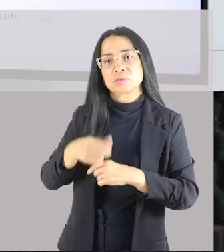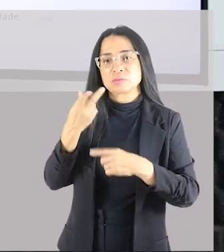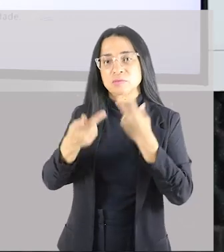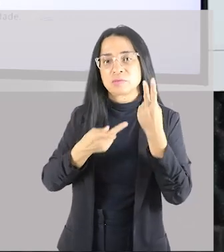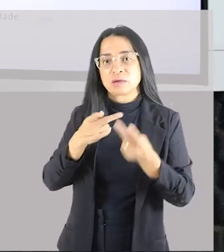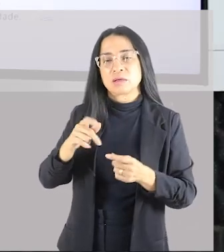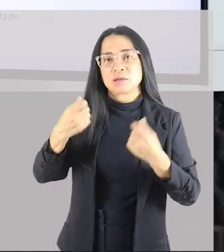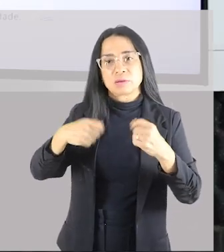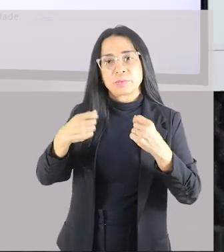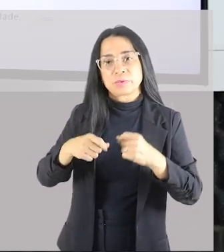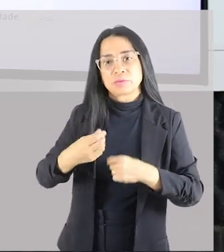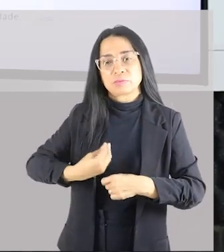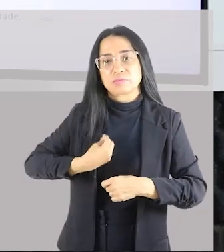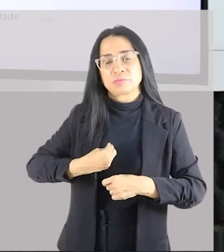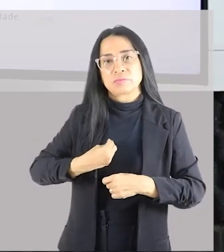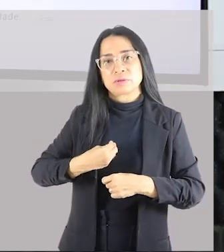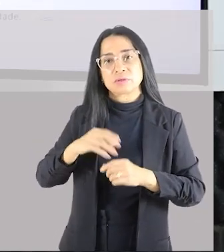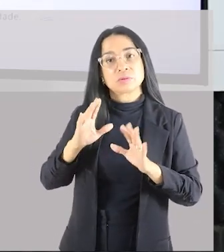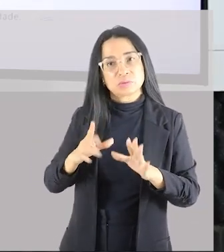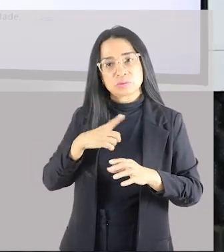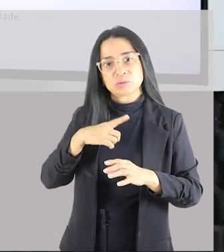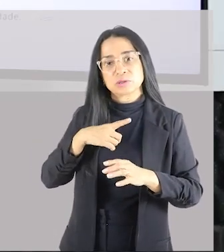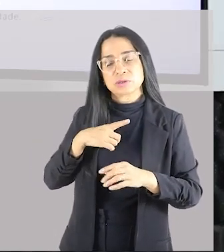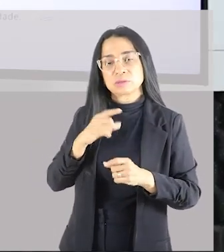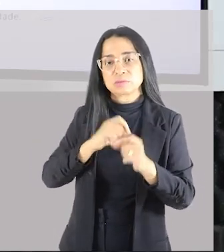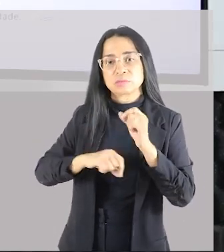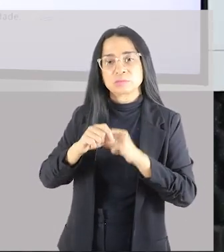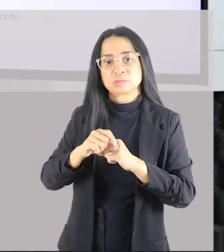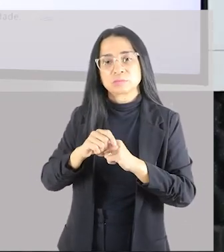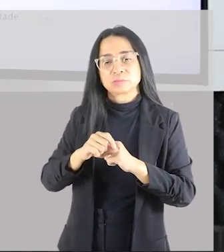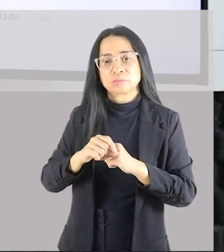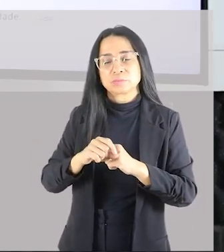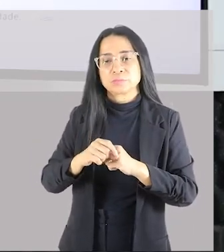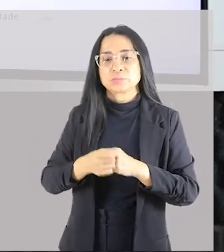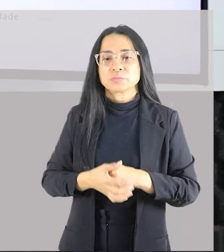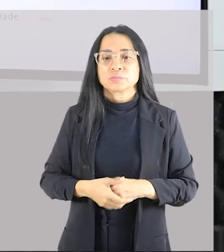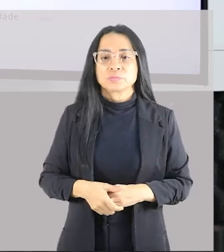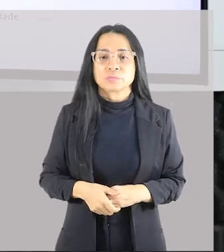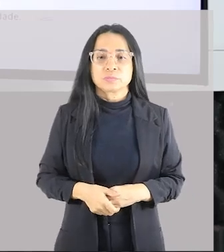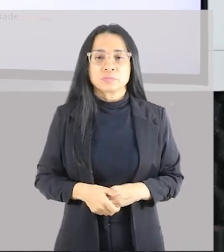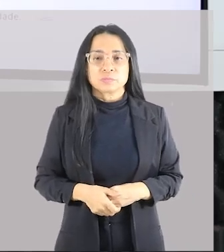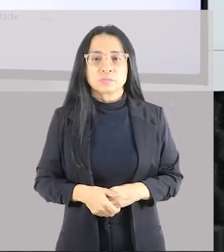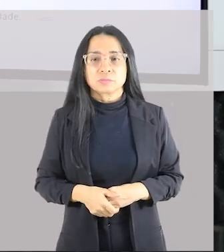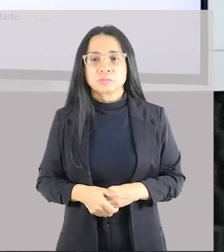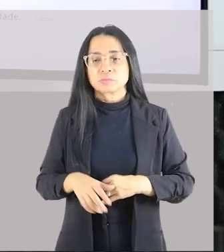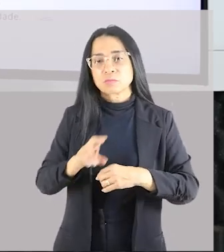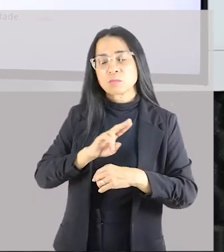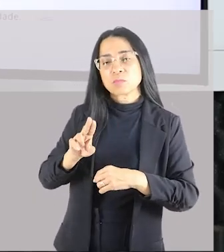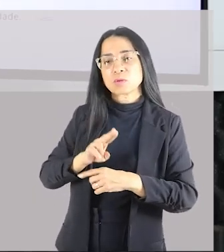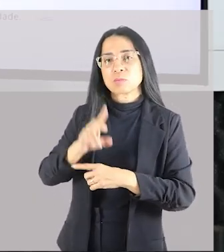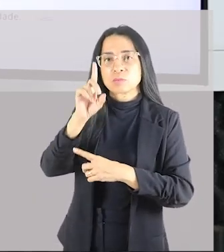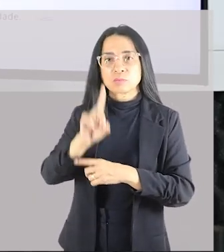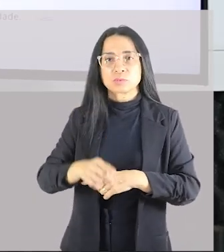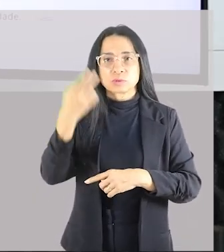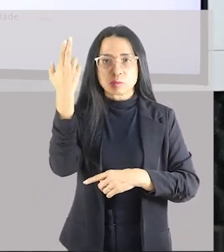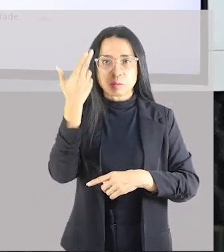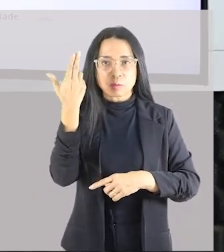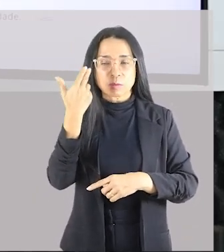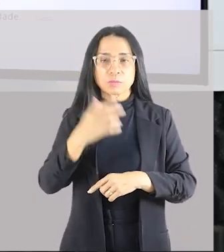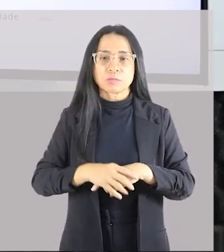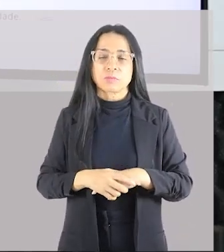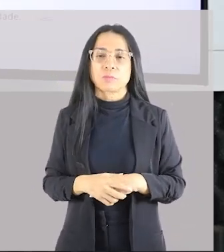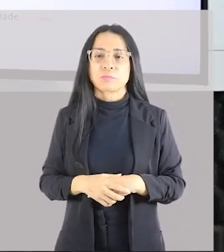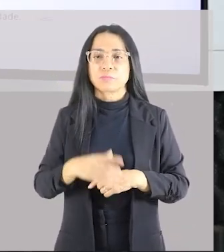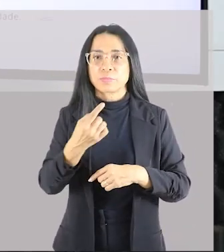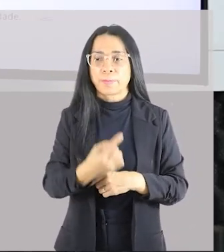eu preciso viver, né? Isso já está implícito, já está intrínseco. E aí a gente denomina isso como direito natural. Ao